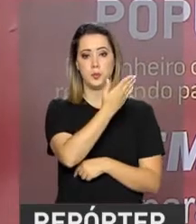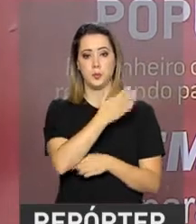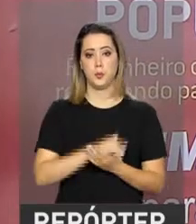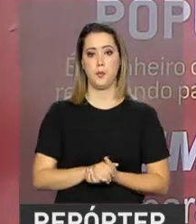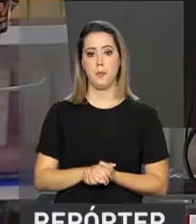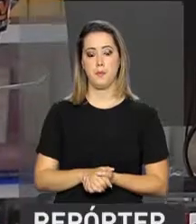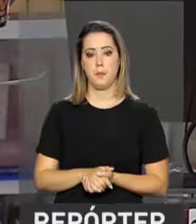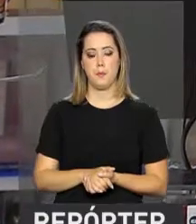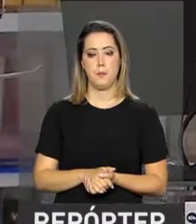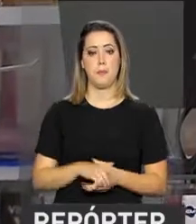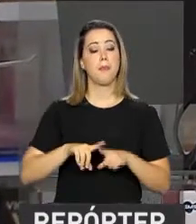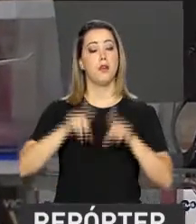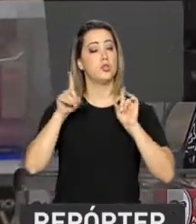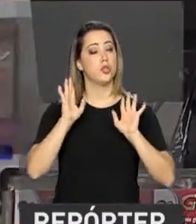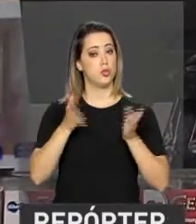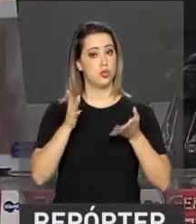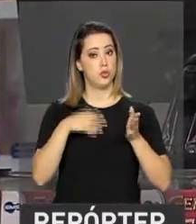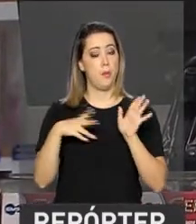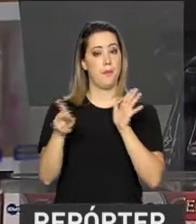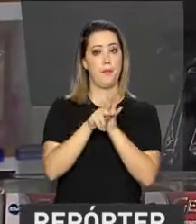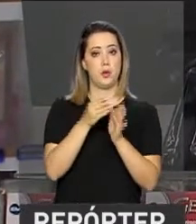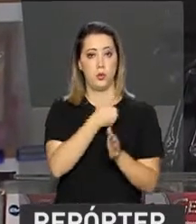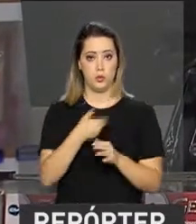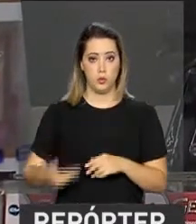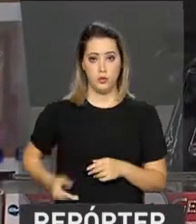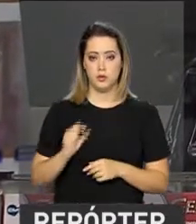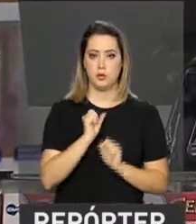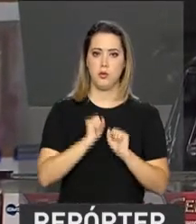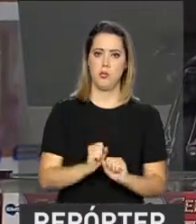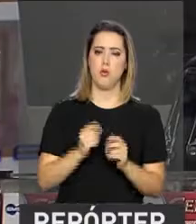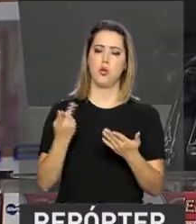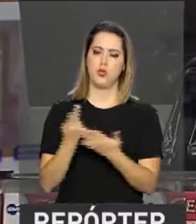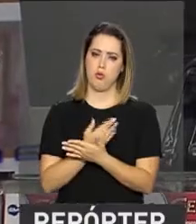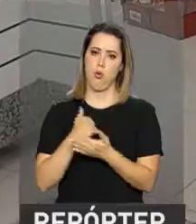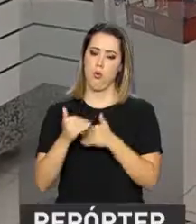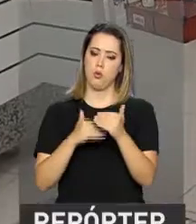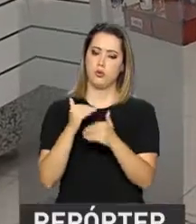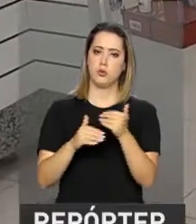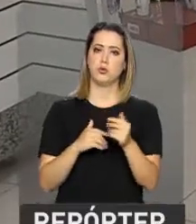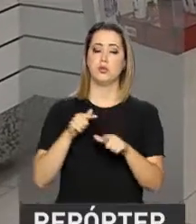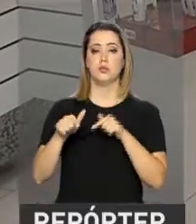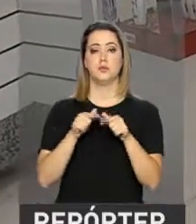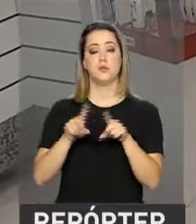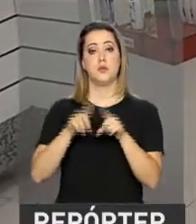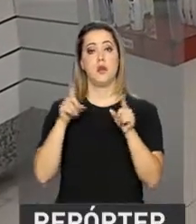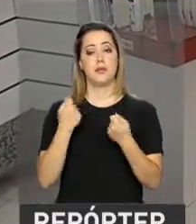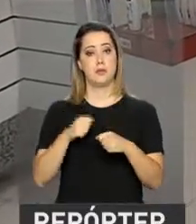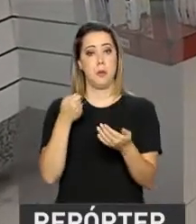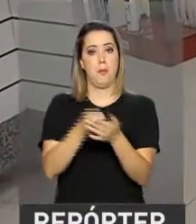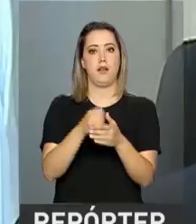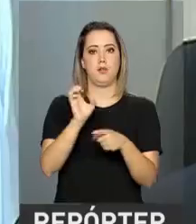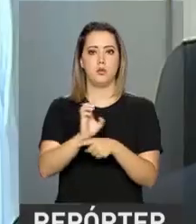popular já as unidades da rede própria do programa poderão ter o funcionamento continuado pelos estados e